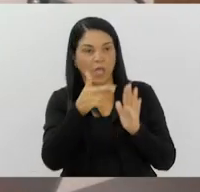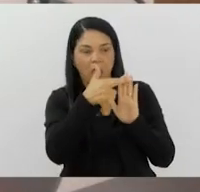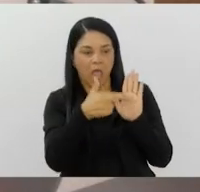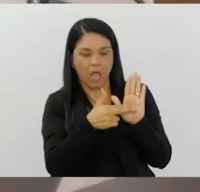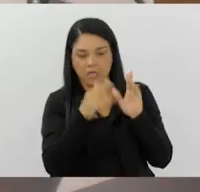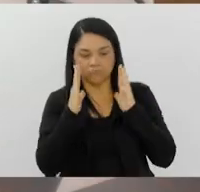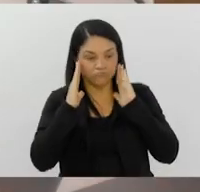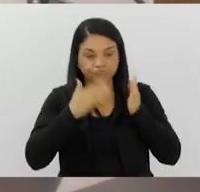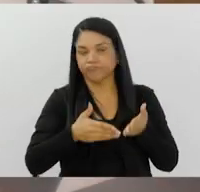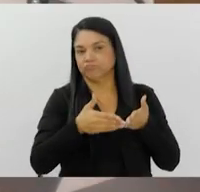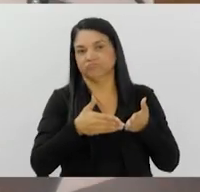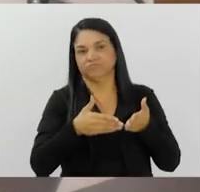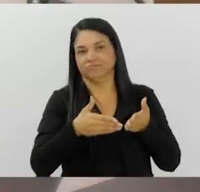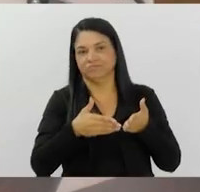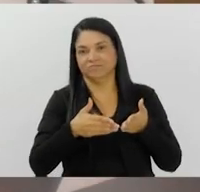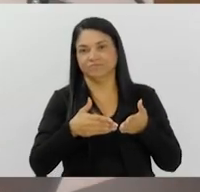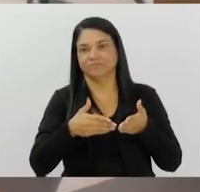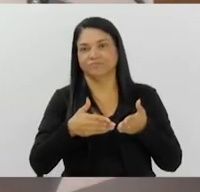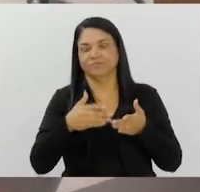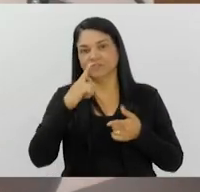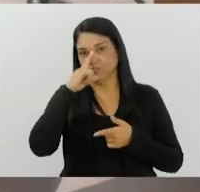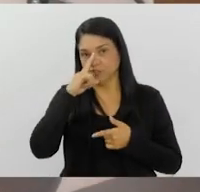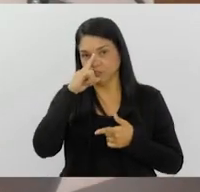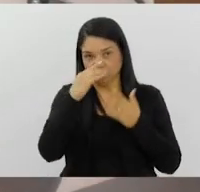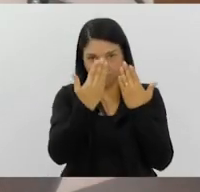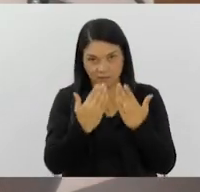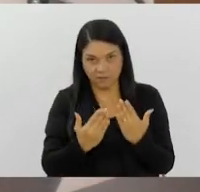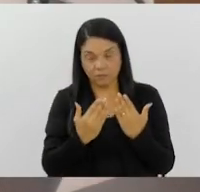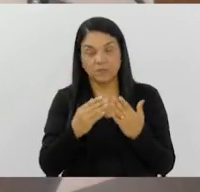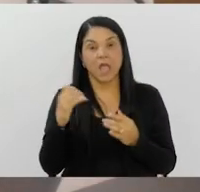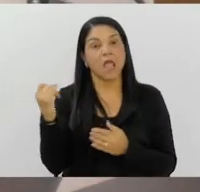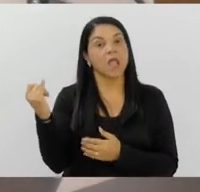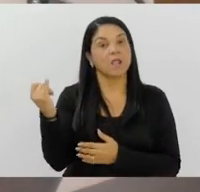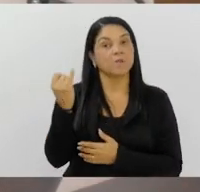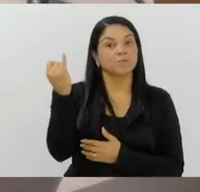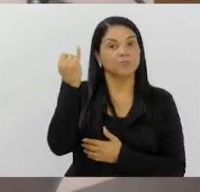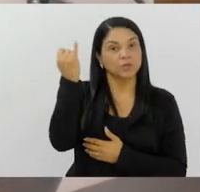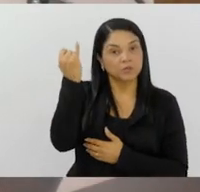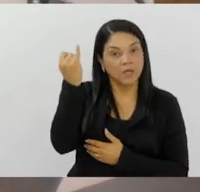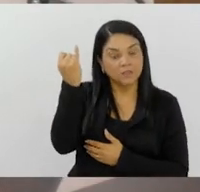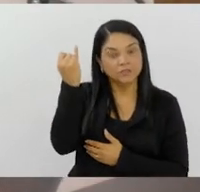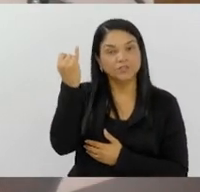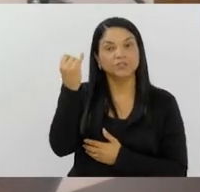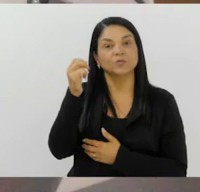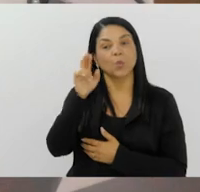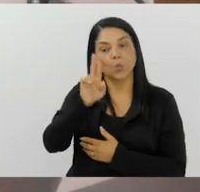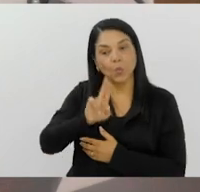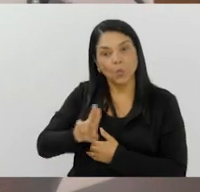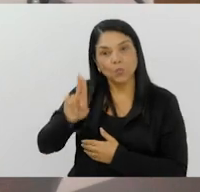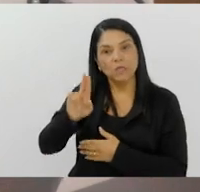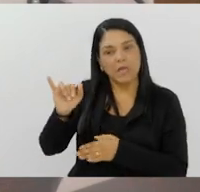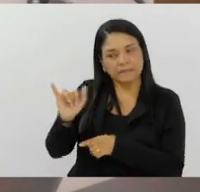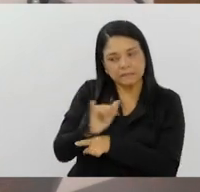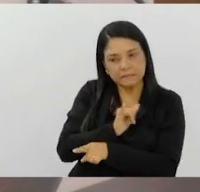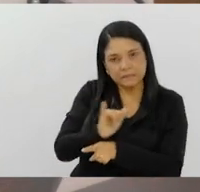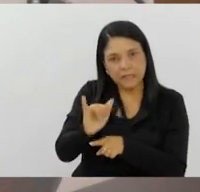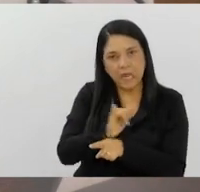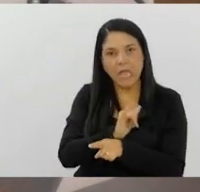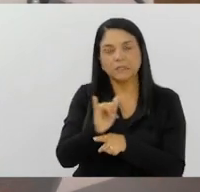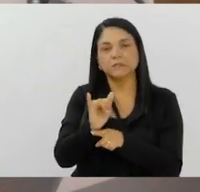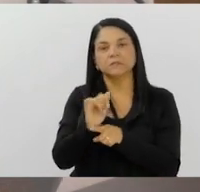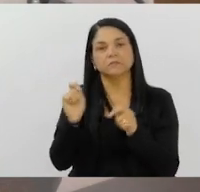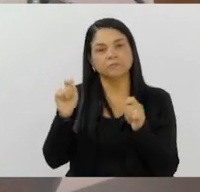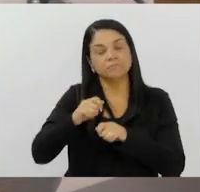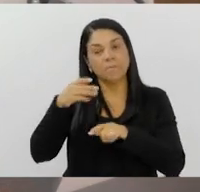essa metodologia de de avaliação de risco não eh e mas é importante utilizar alguns mecanismos por exemplo eh eh de